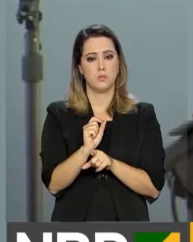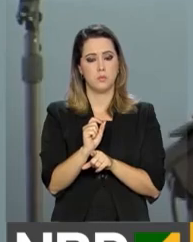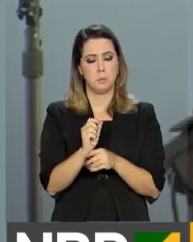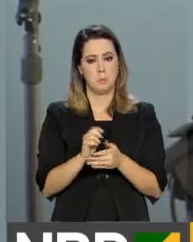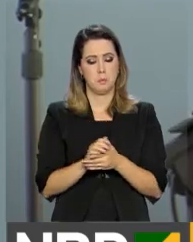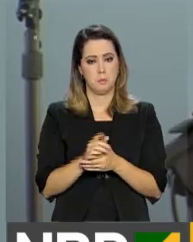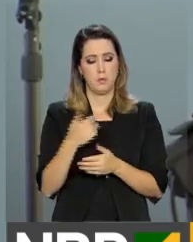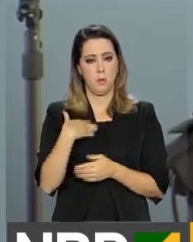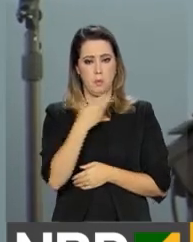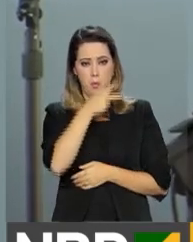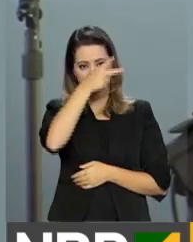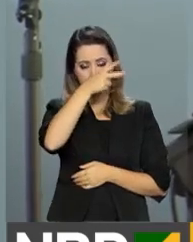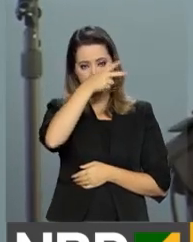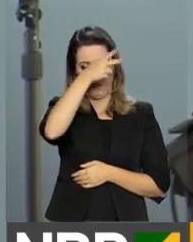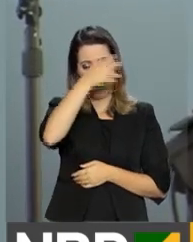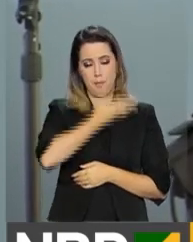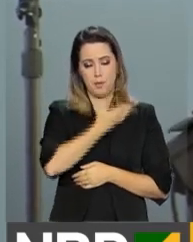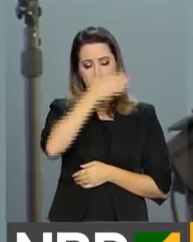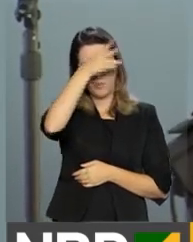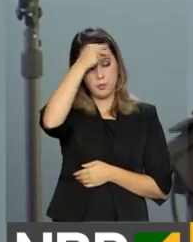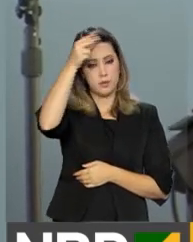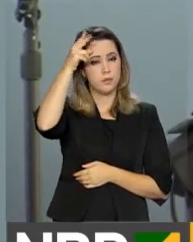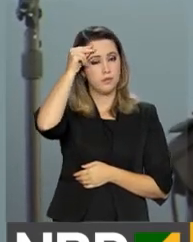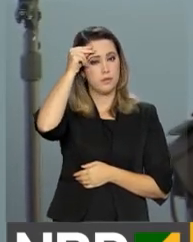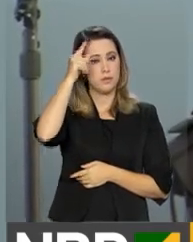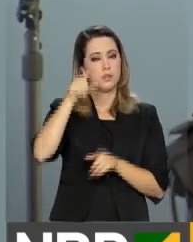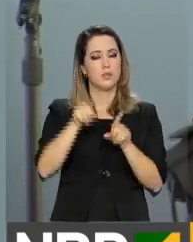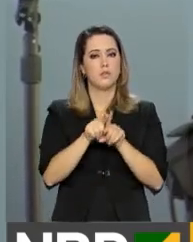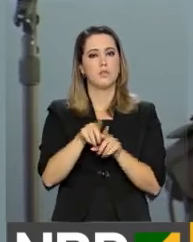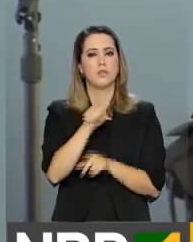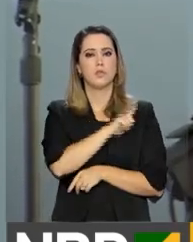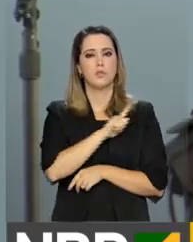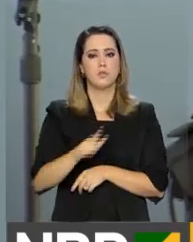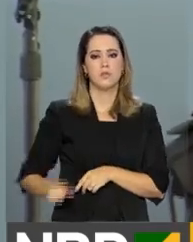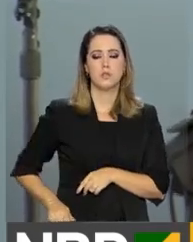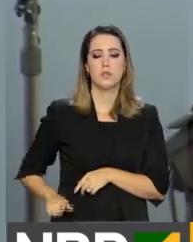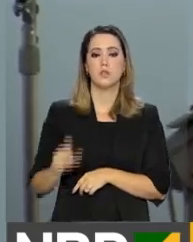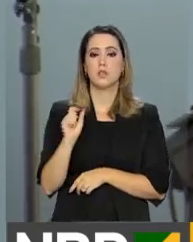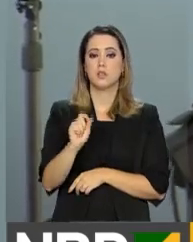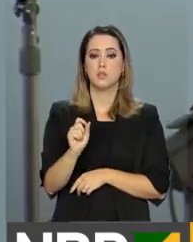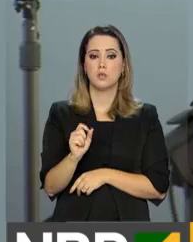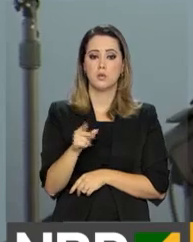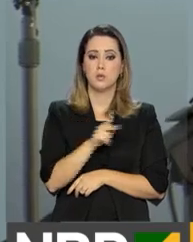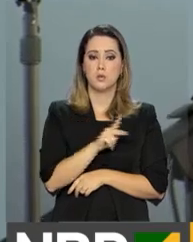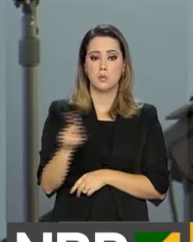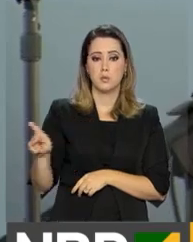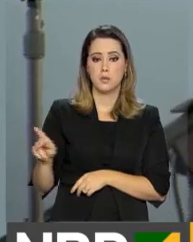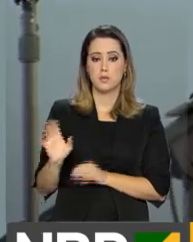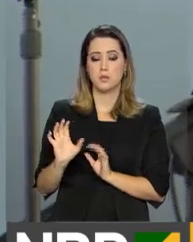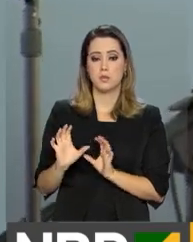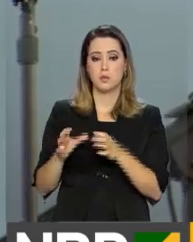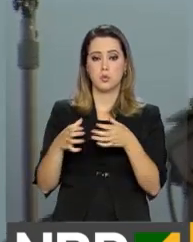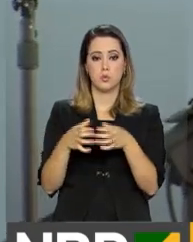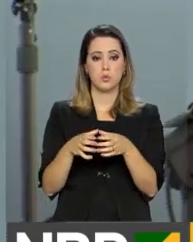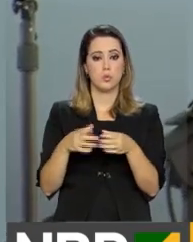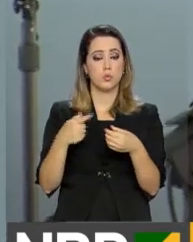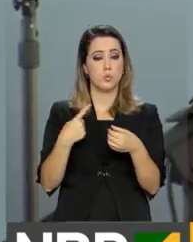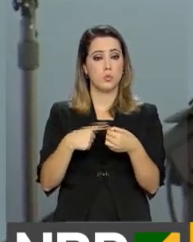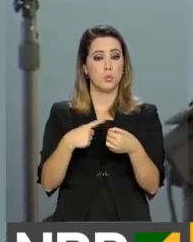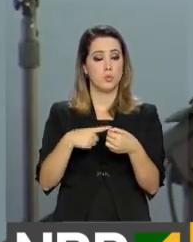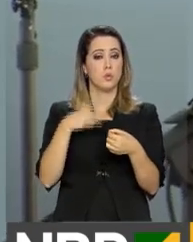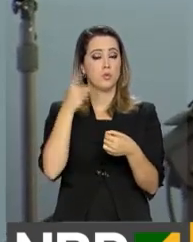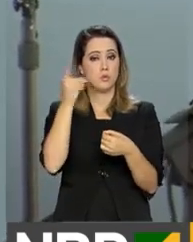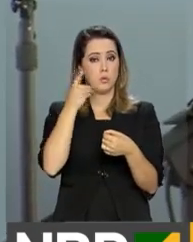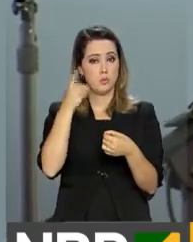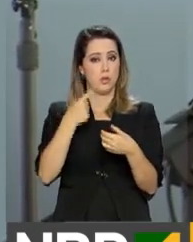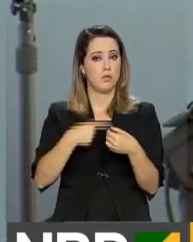querido amigo, prefeito de Americana, o vereador Alfredo Ondas, presidente da Câmara Municipal de Americana e o Gilberto Ock,